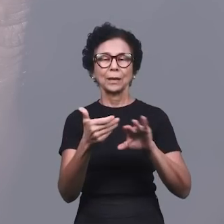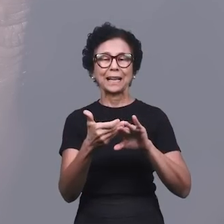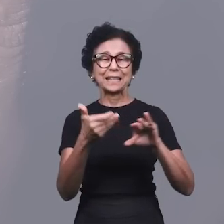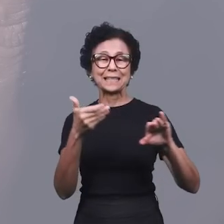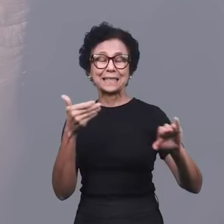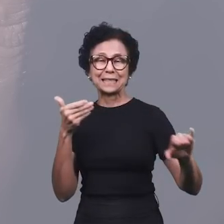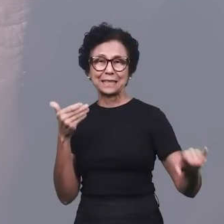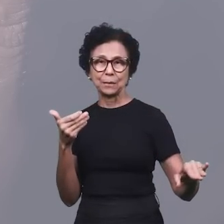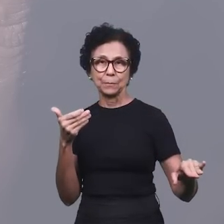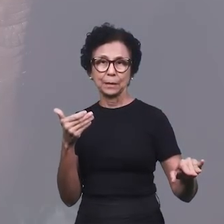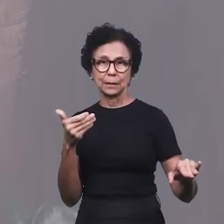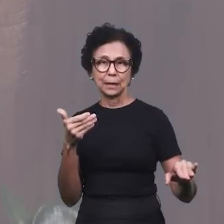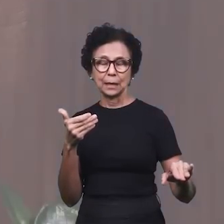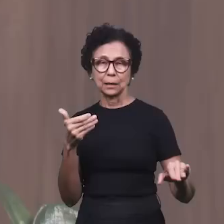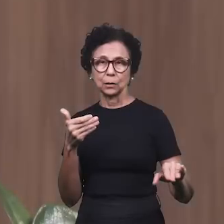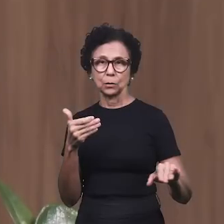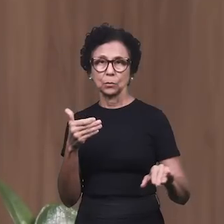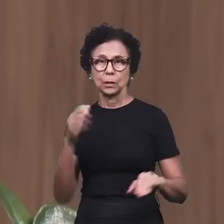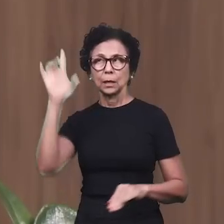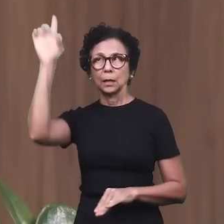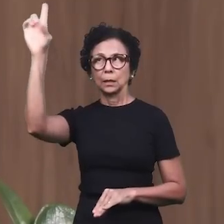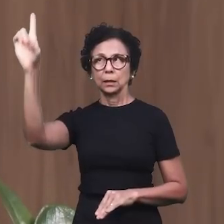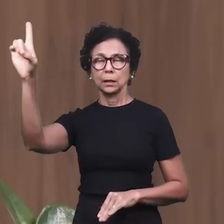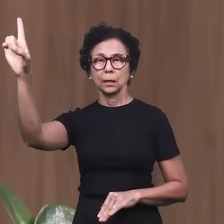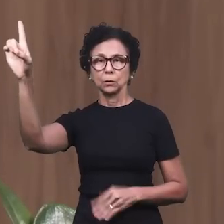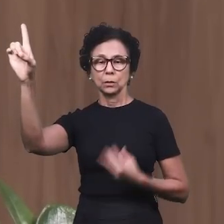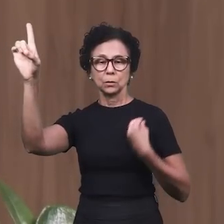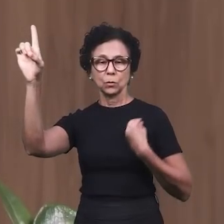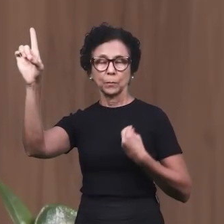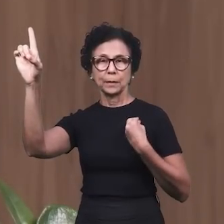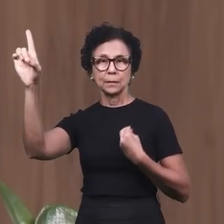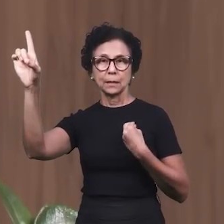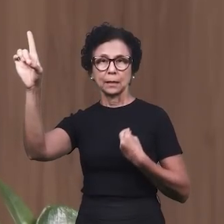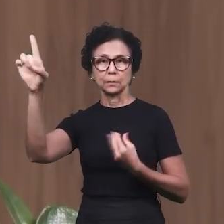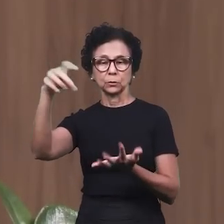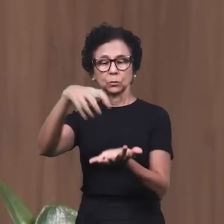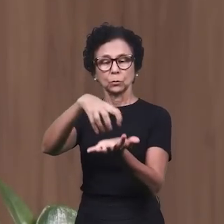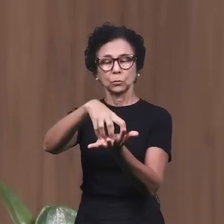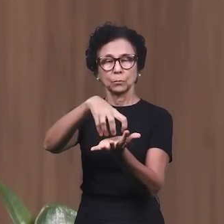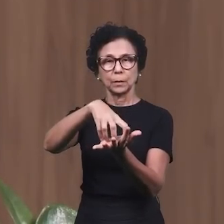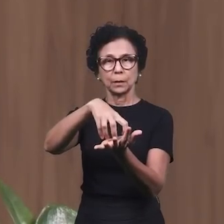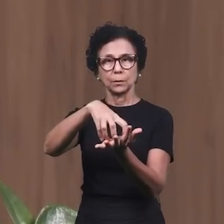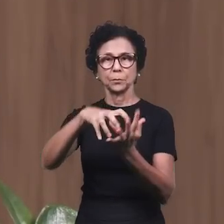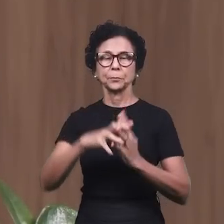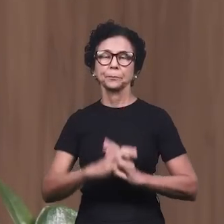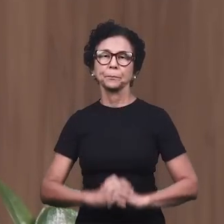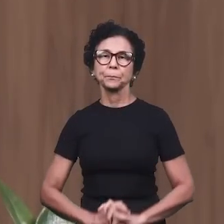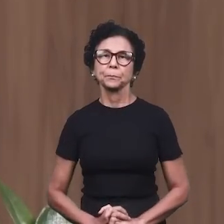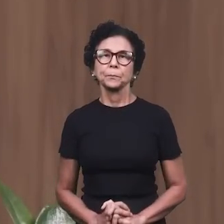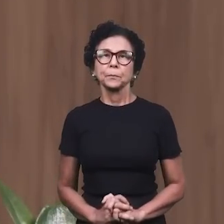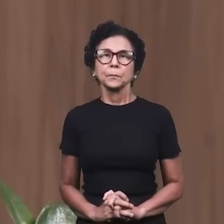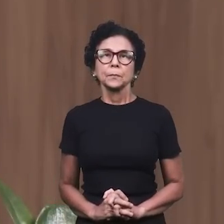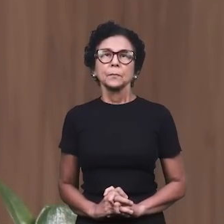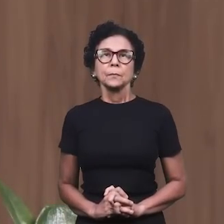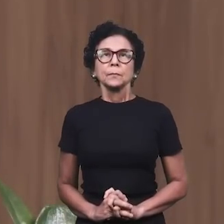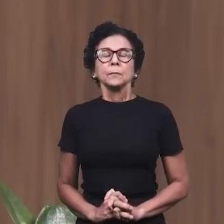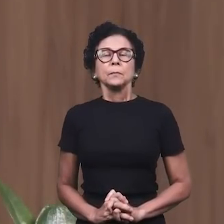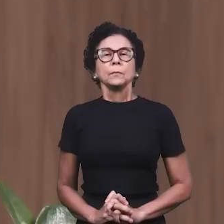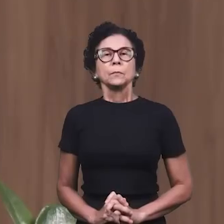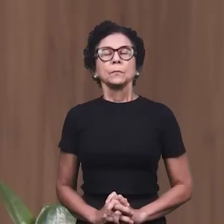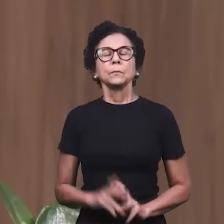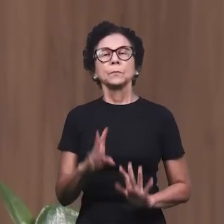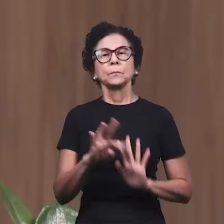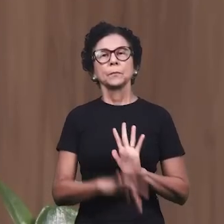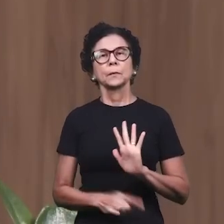no meio deles. Maravilha! Esse texto nos deixa bem claro